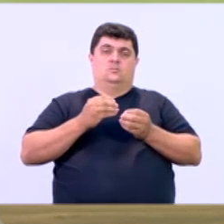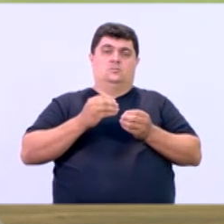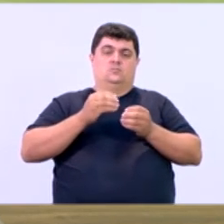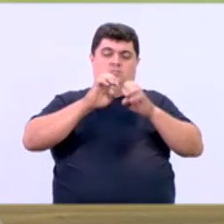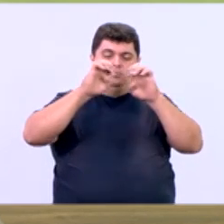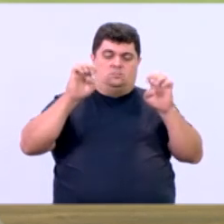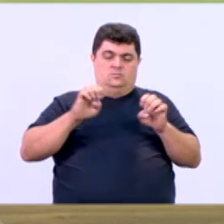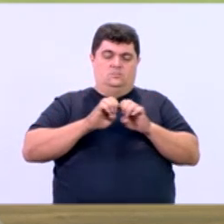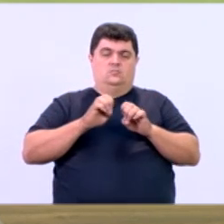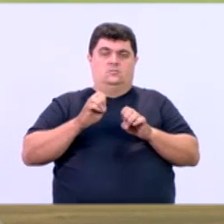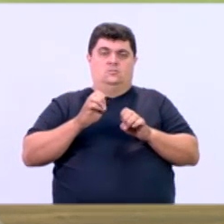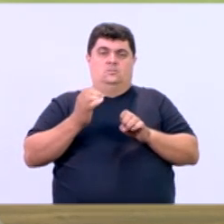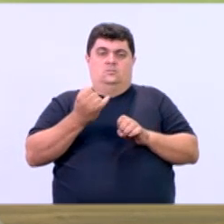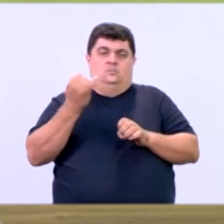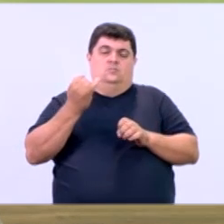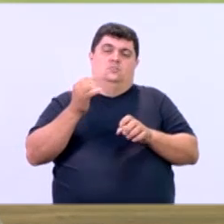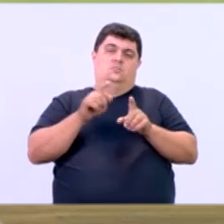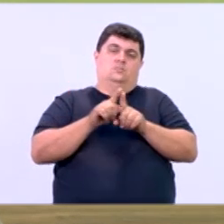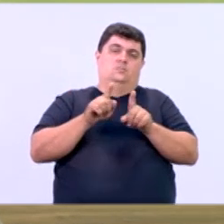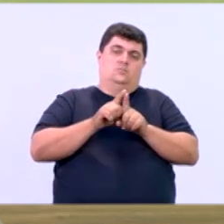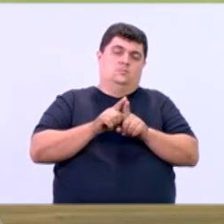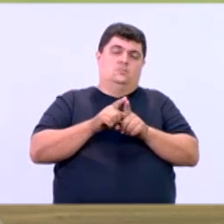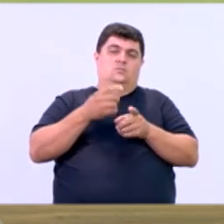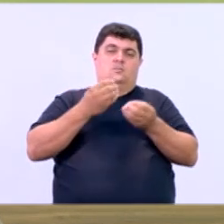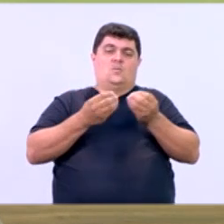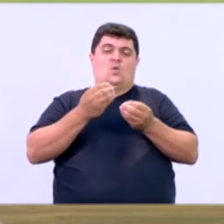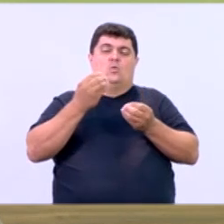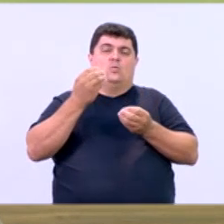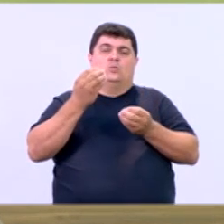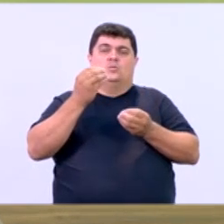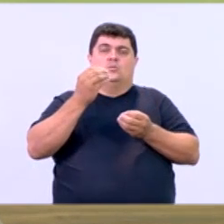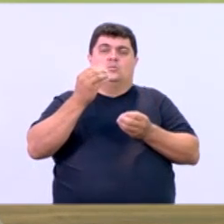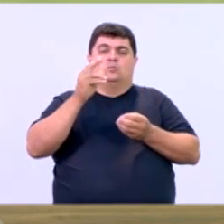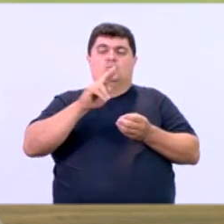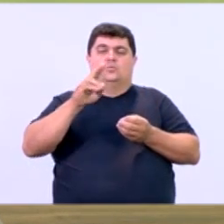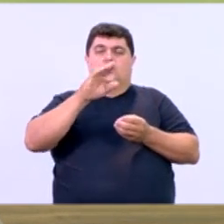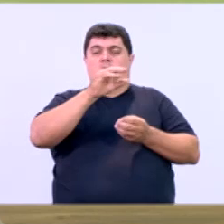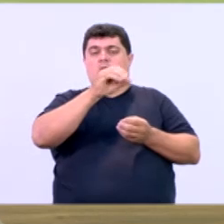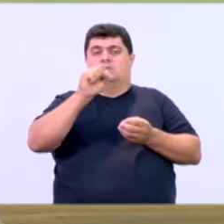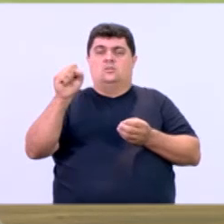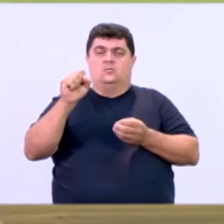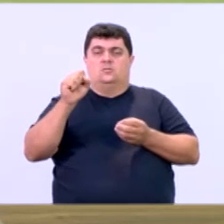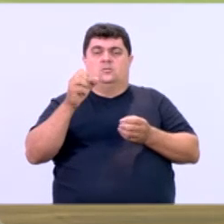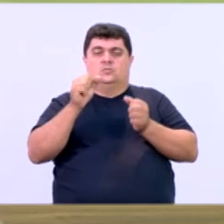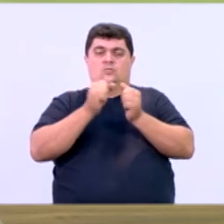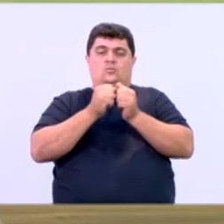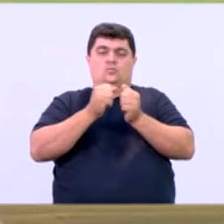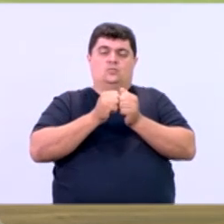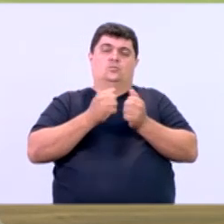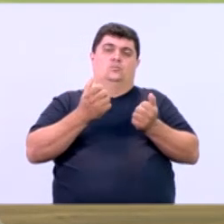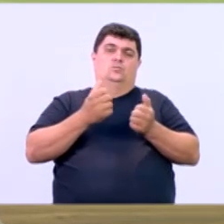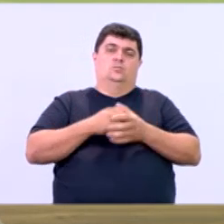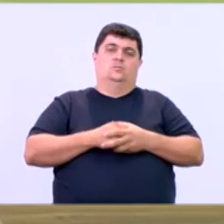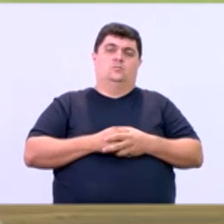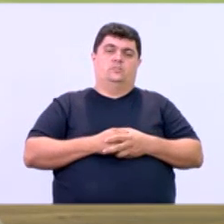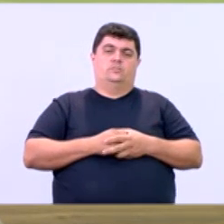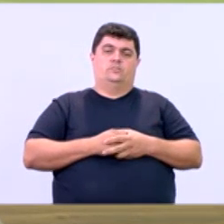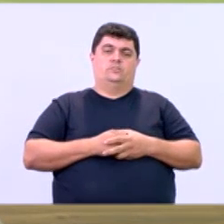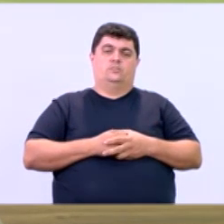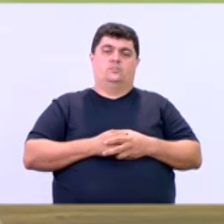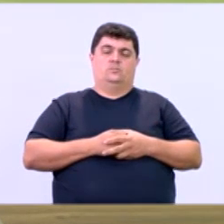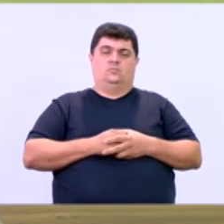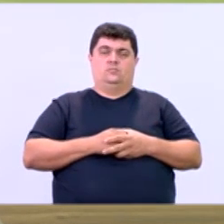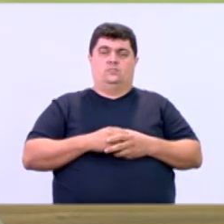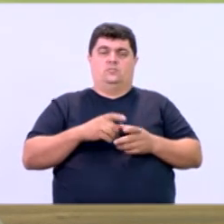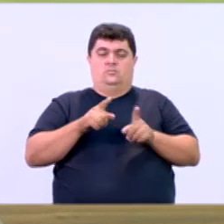estruturar bem uma página HTML e como utilizar o CSS junto com as páginas, tá, HTML criadas. E esses tutoriais